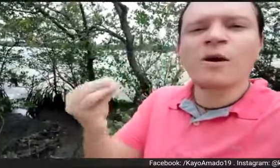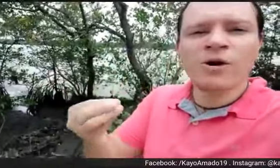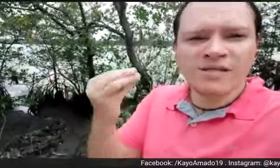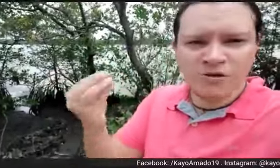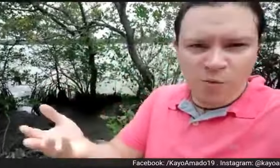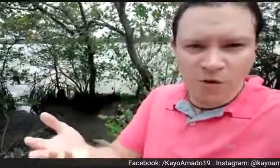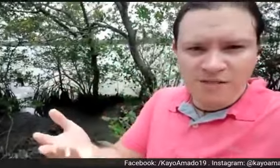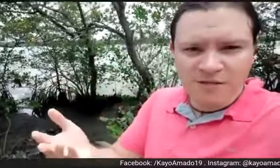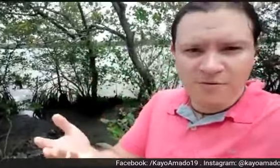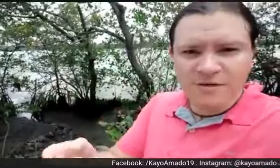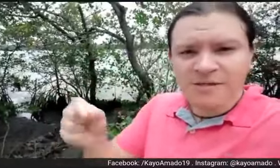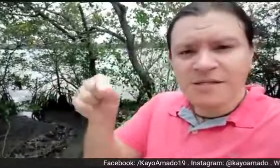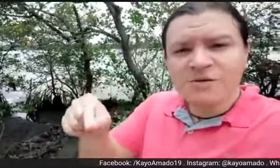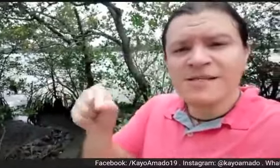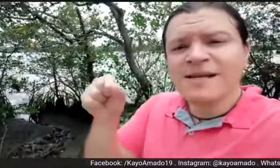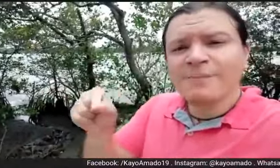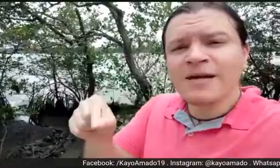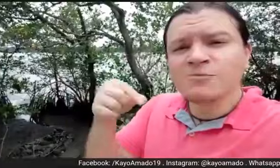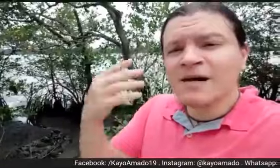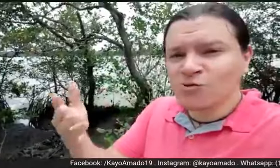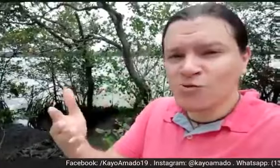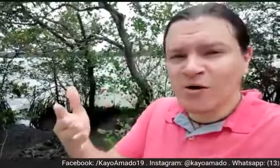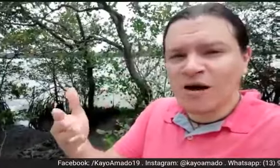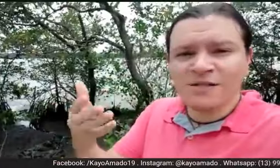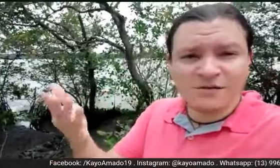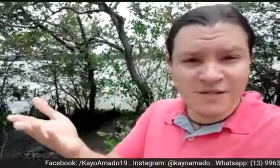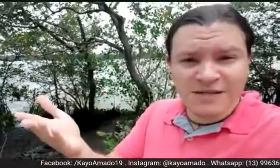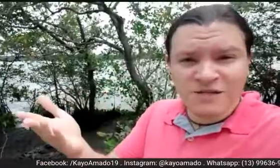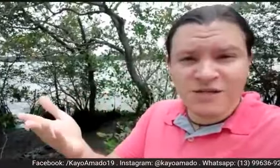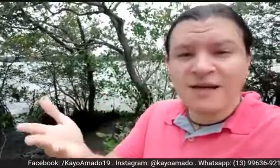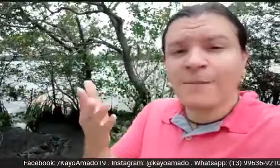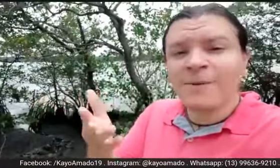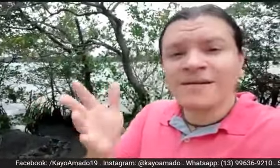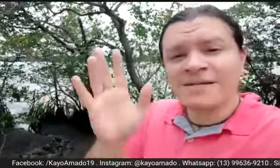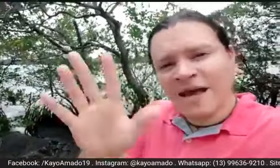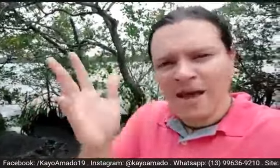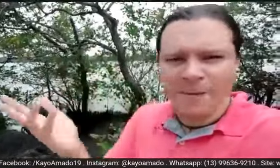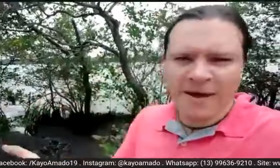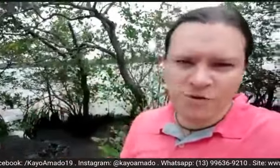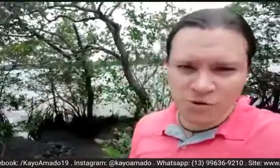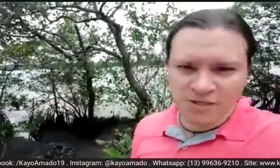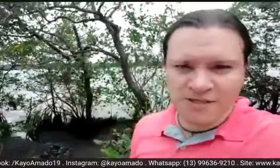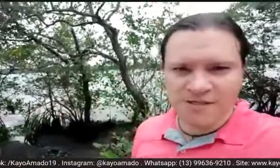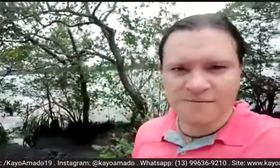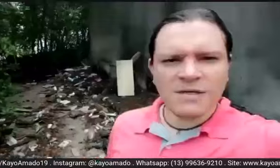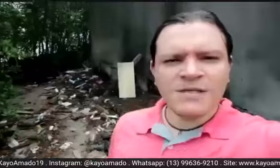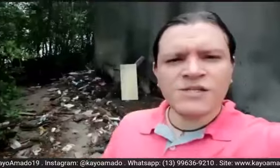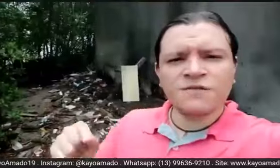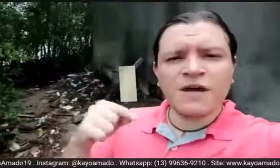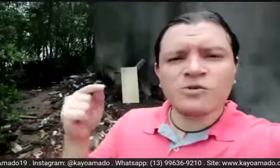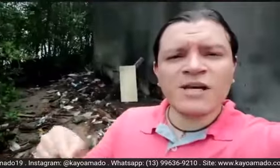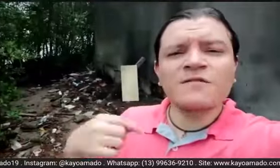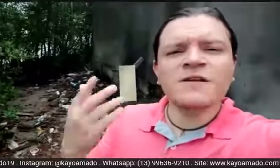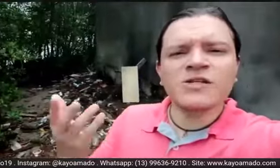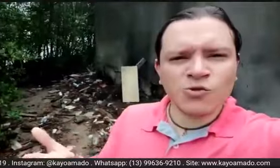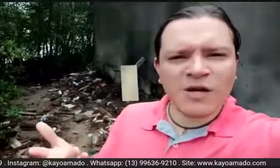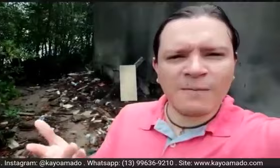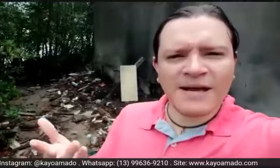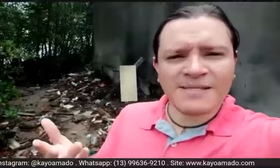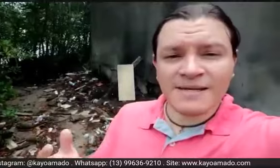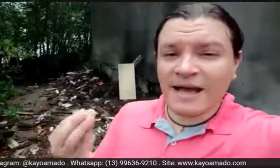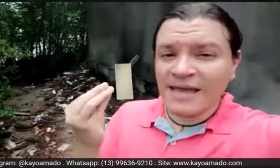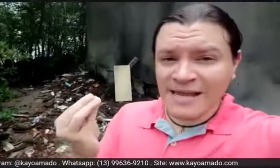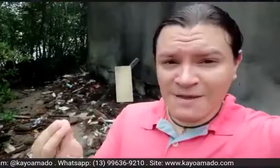enorme colaboração da população. Senão esse será apenas mais um local em São Vicente que apenas repele os turistas. Se tivermos a